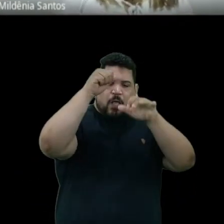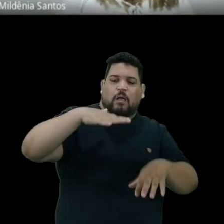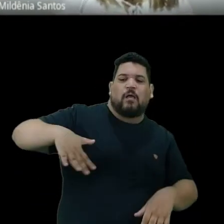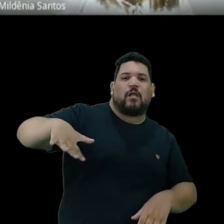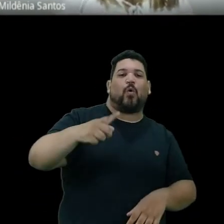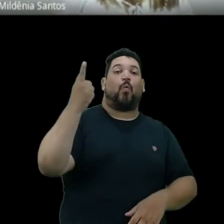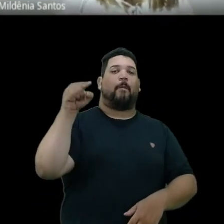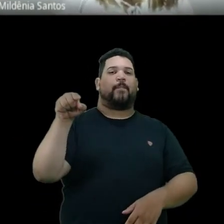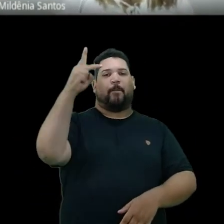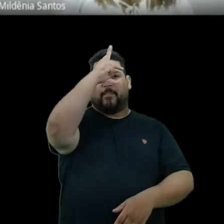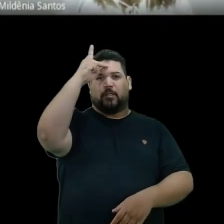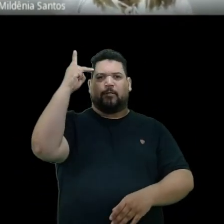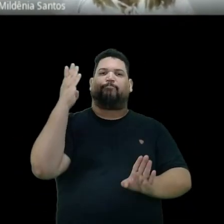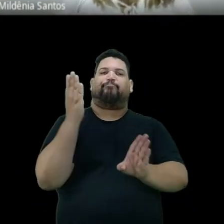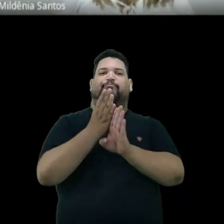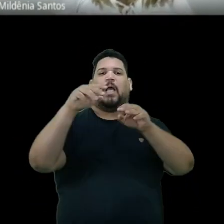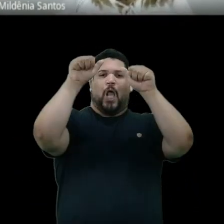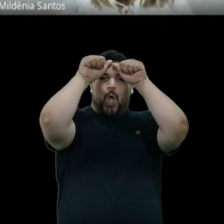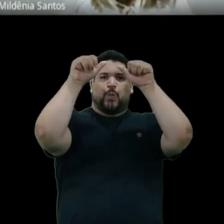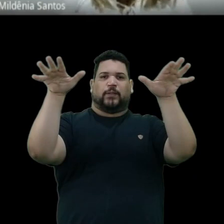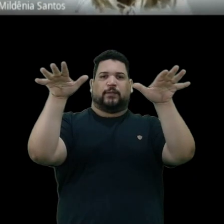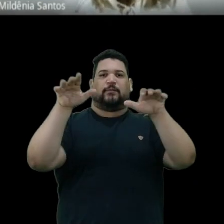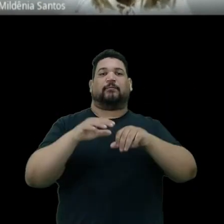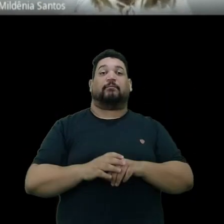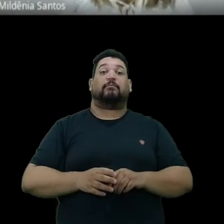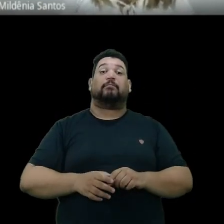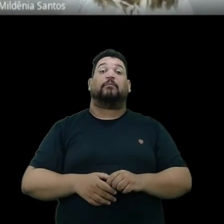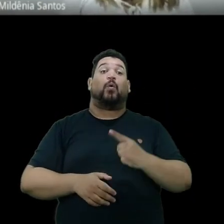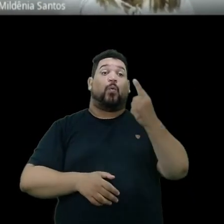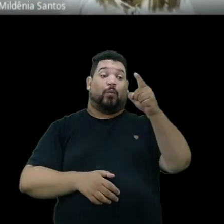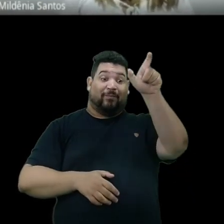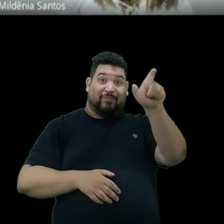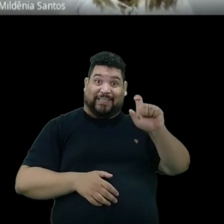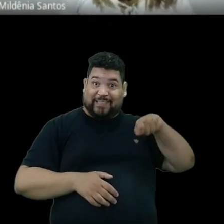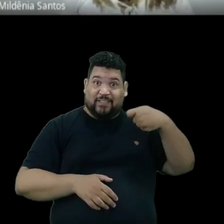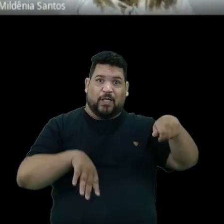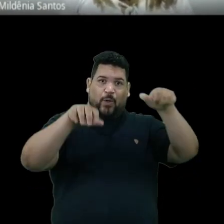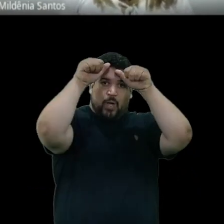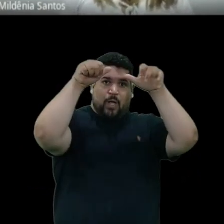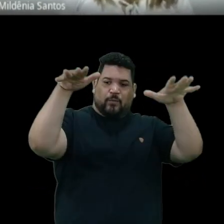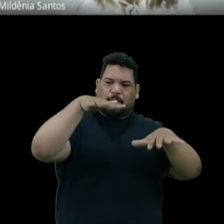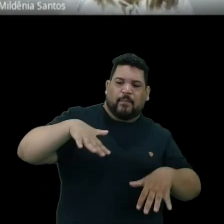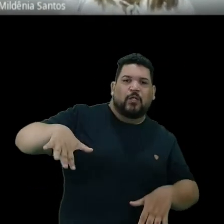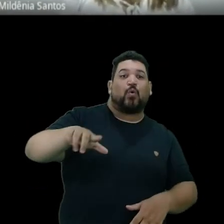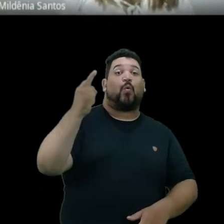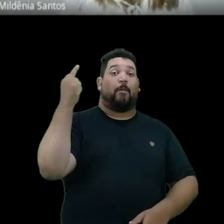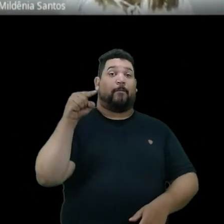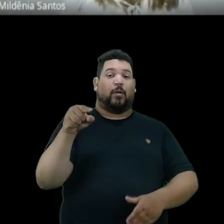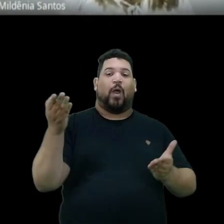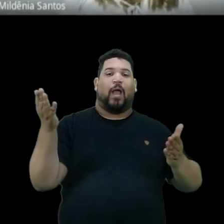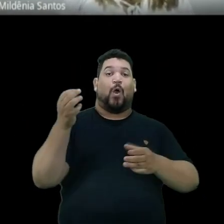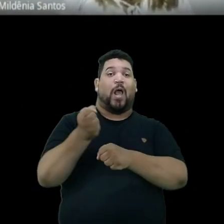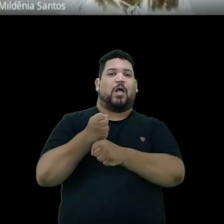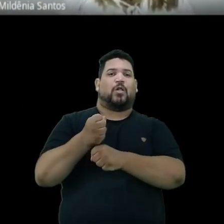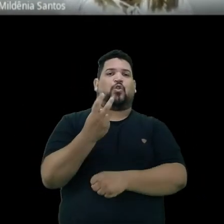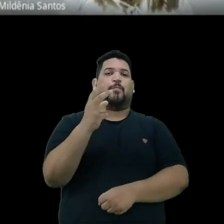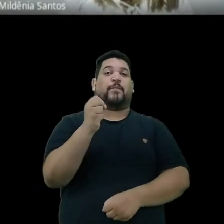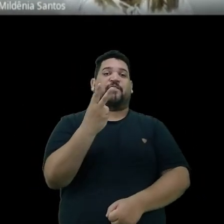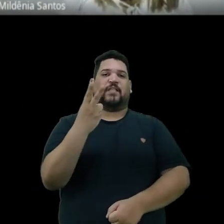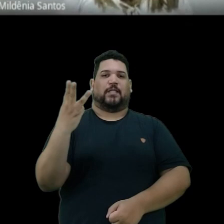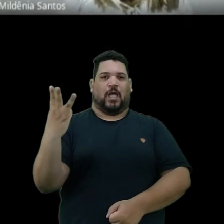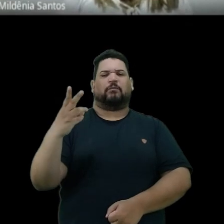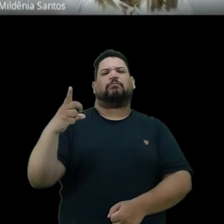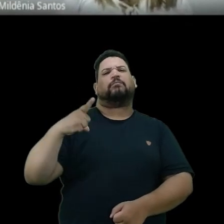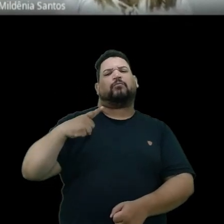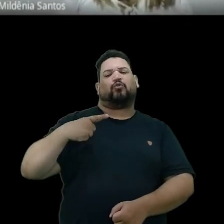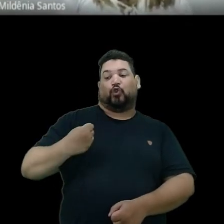um caso de autismo para cada 1.000 pessoas. Hoje, em 2023, a gente tem esse